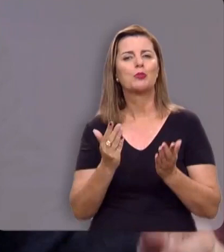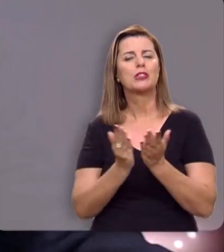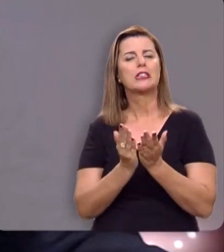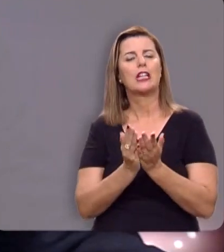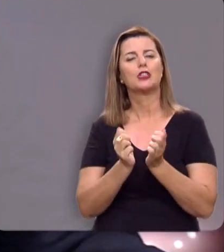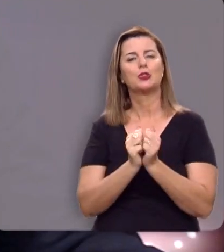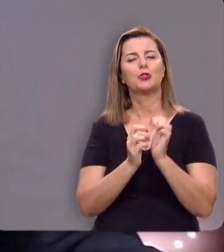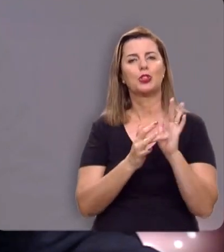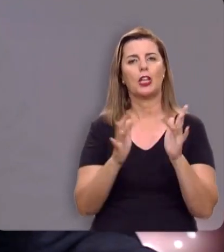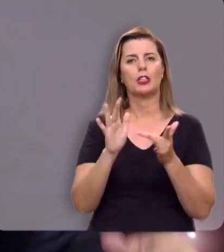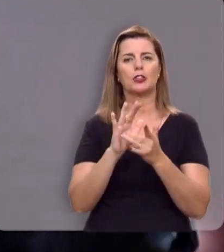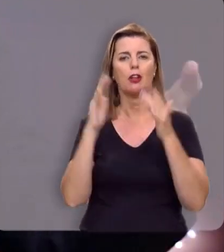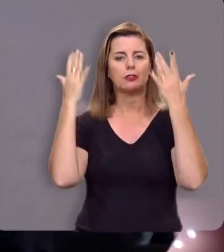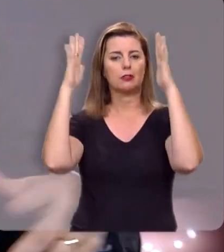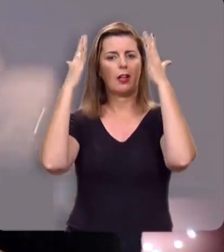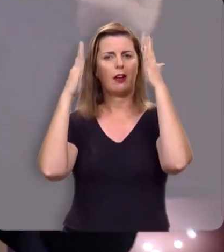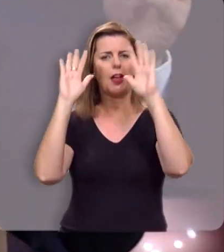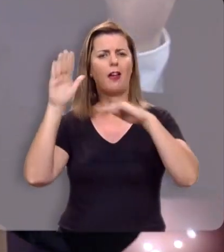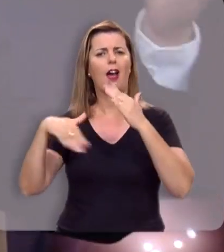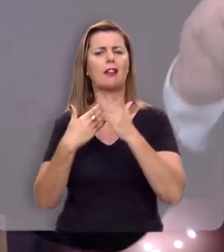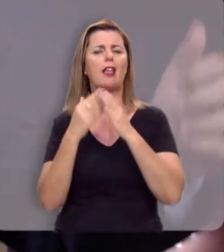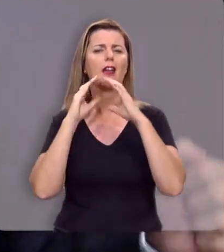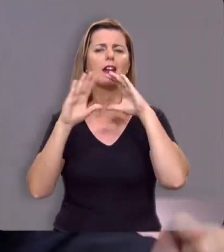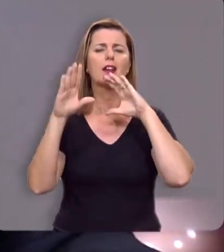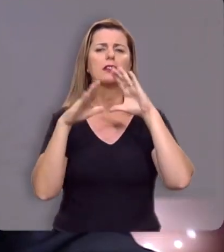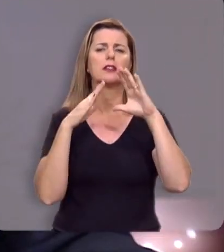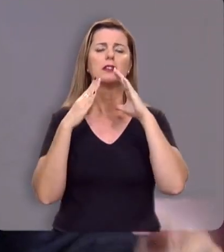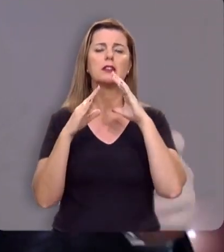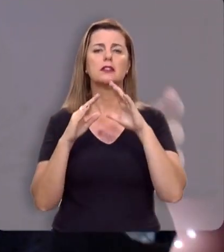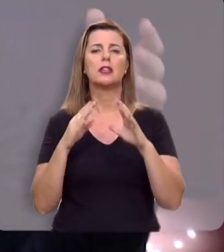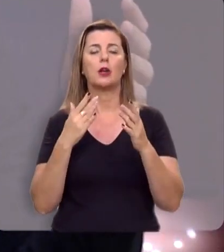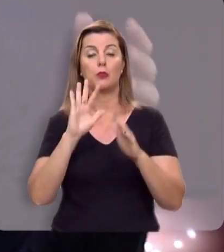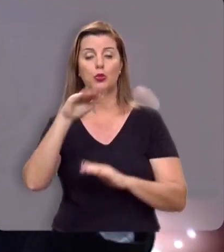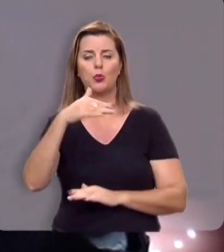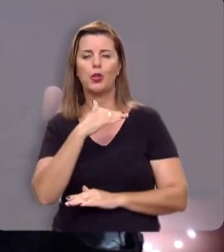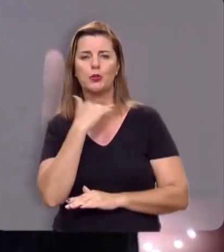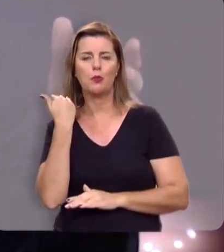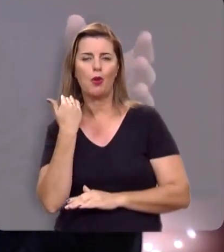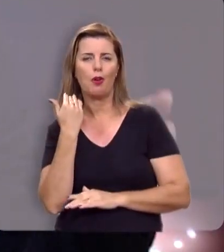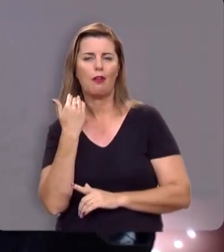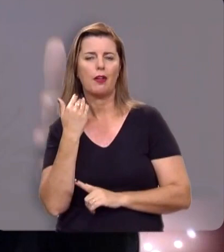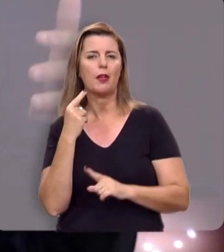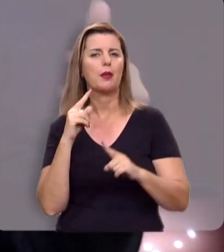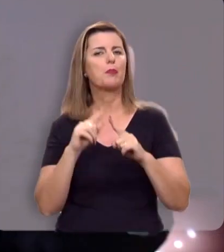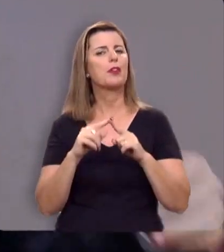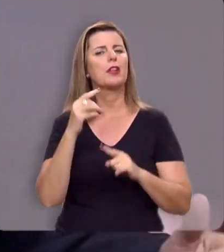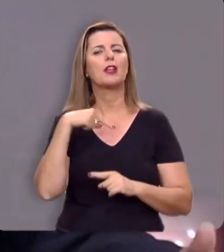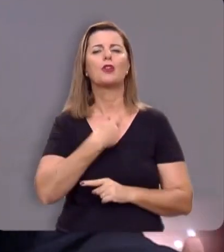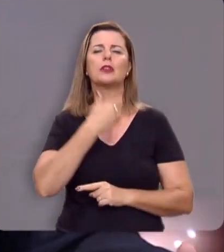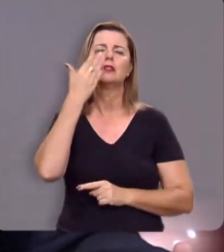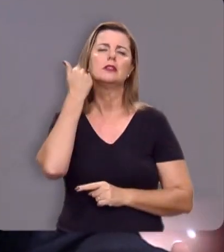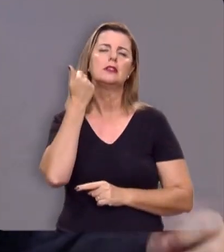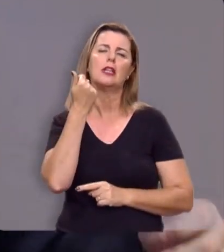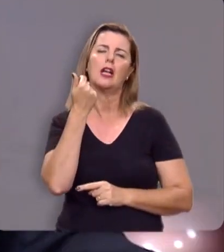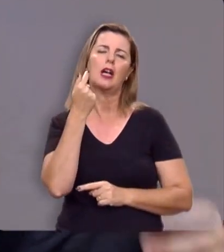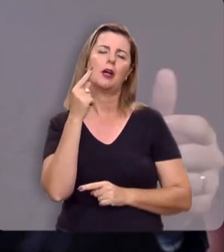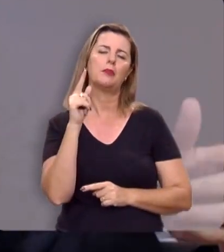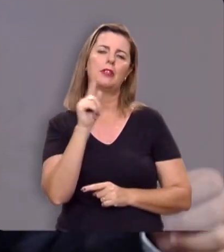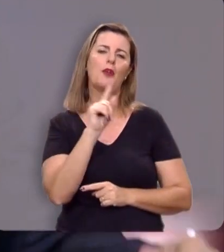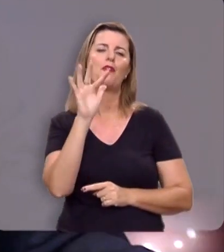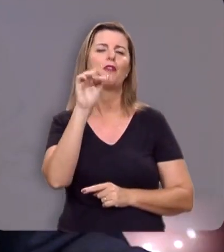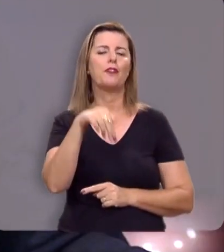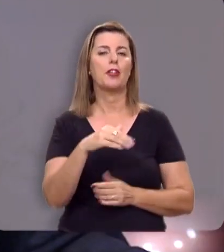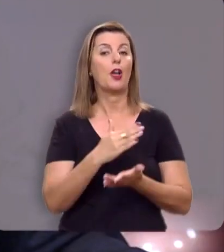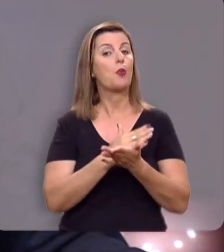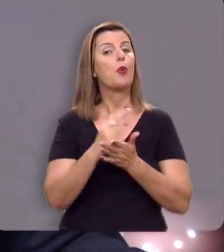crentes em Cristo Jesus, celebramos e até cantamos em velório, porque nós sabemos que aquele não é o fim, mas de fato é